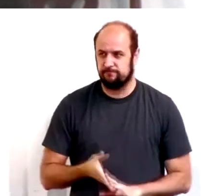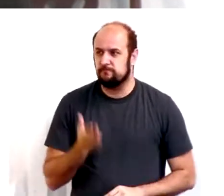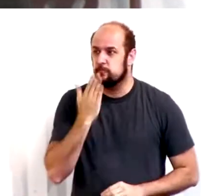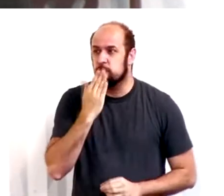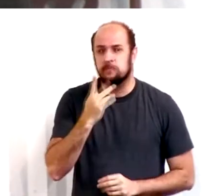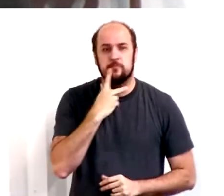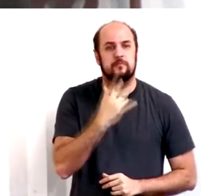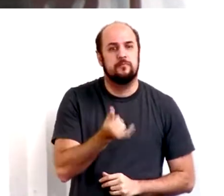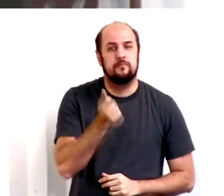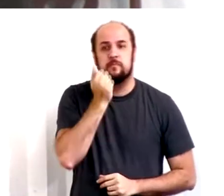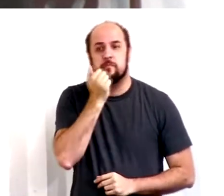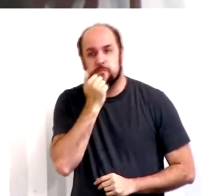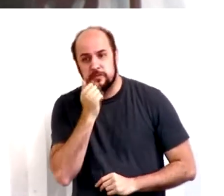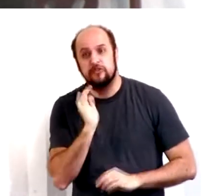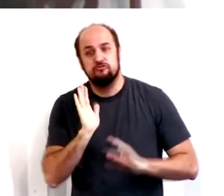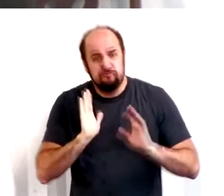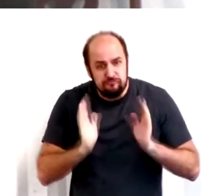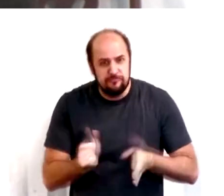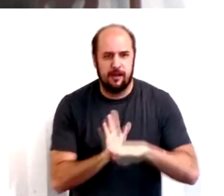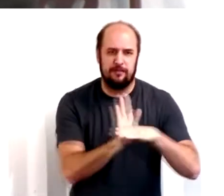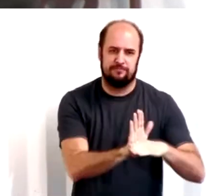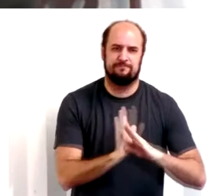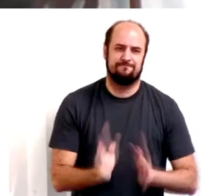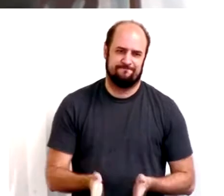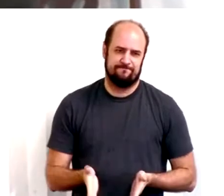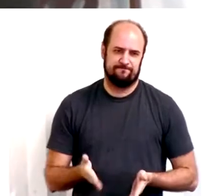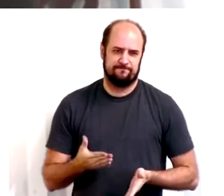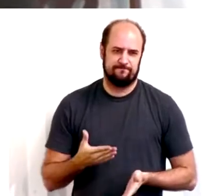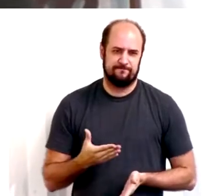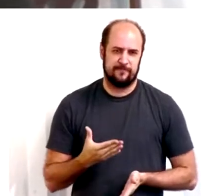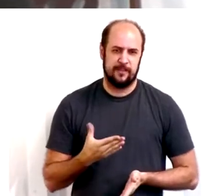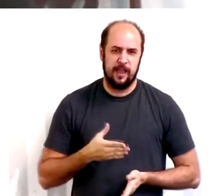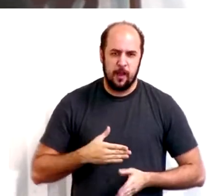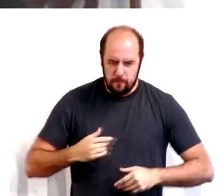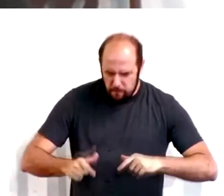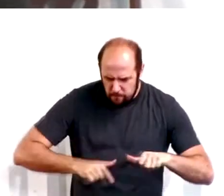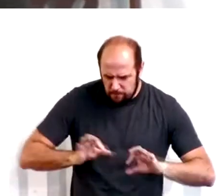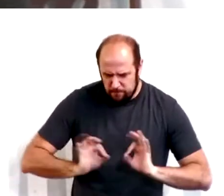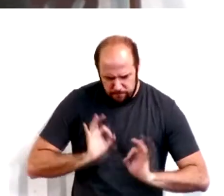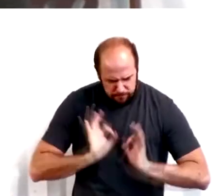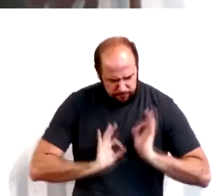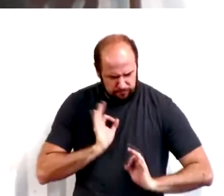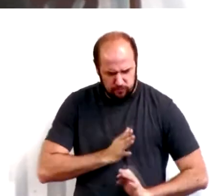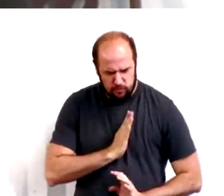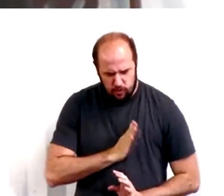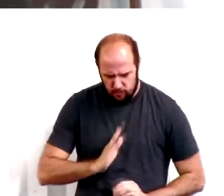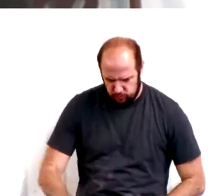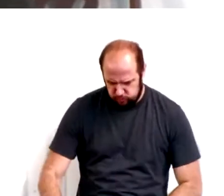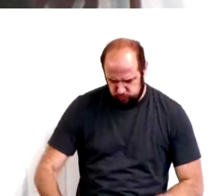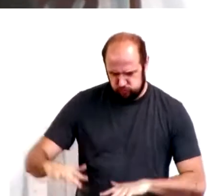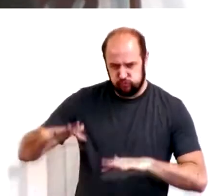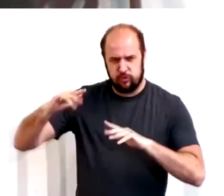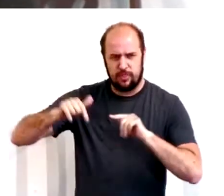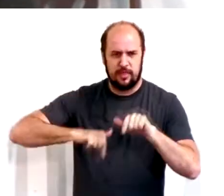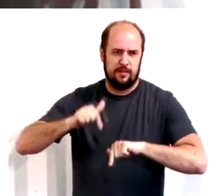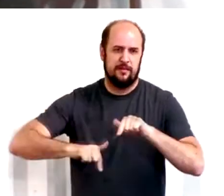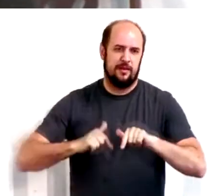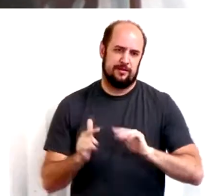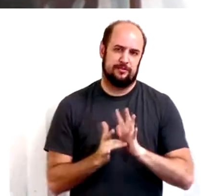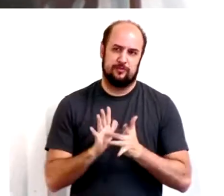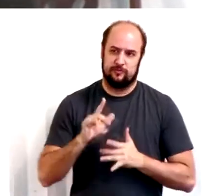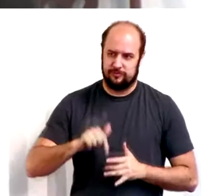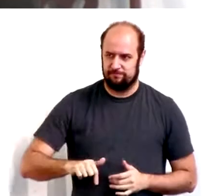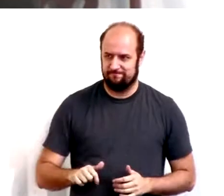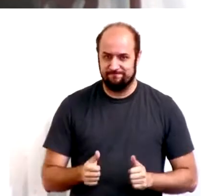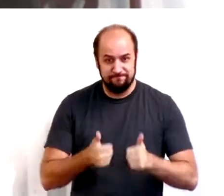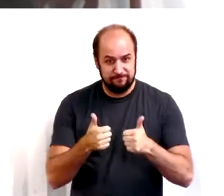pai e sua mãe possam já te ajudar a se preparar para esse importante serviço no reino de Deus.